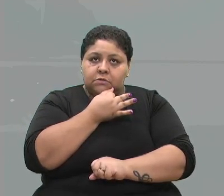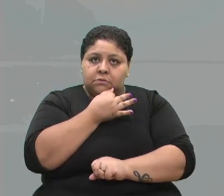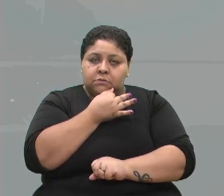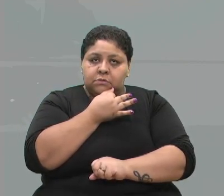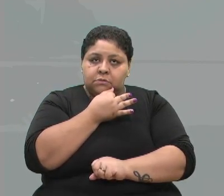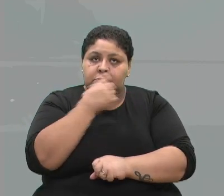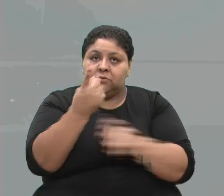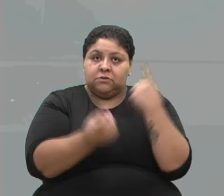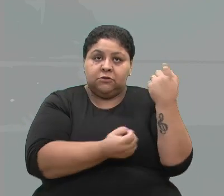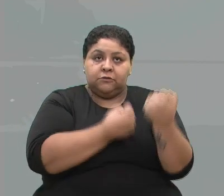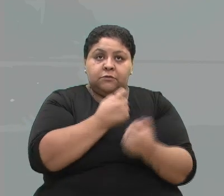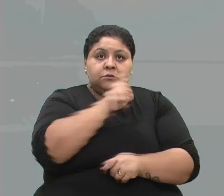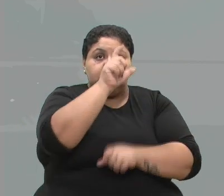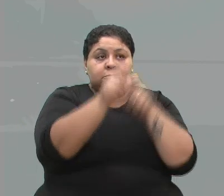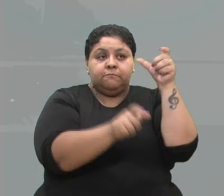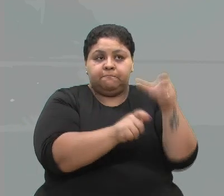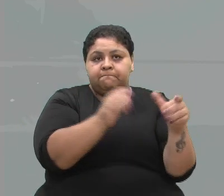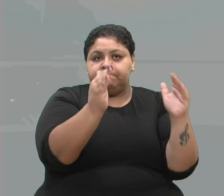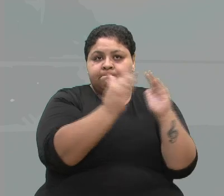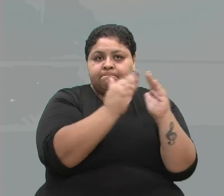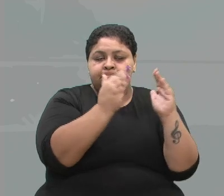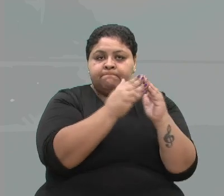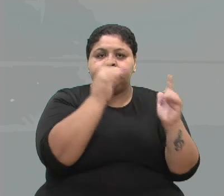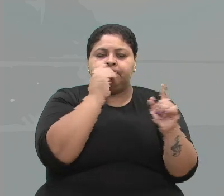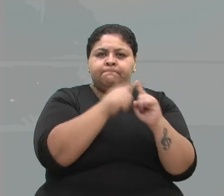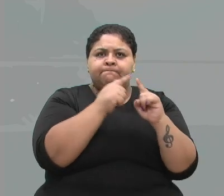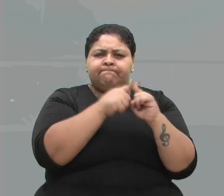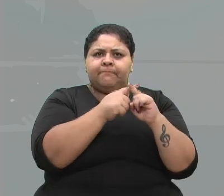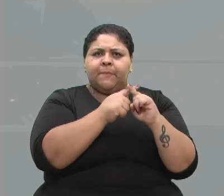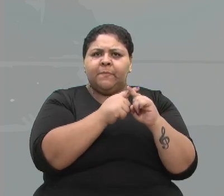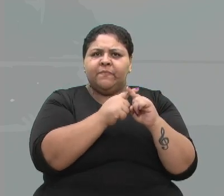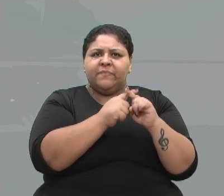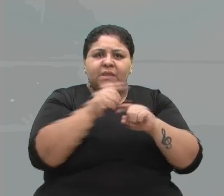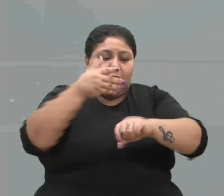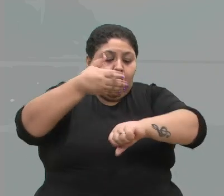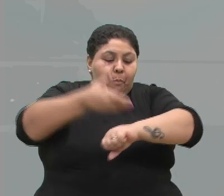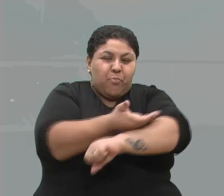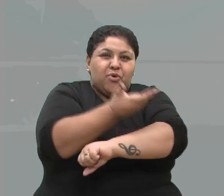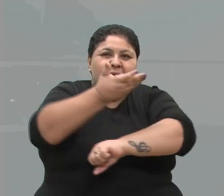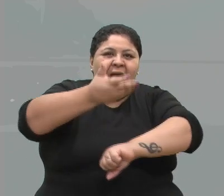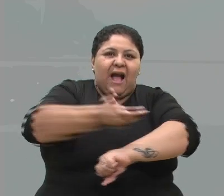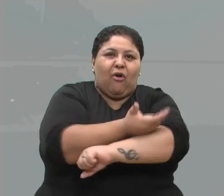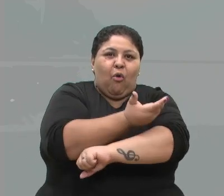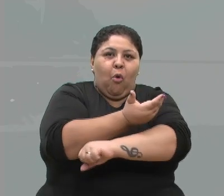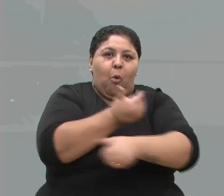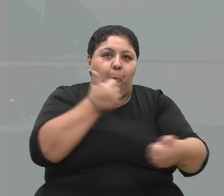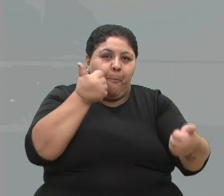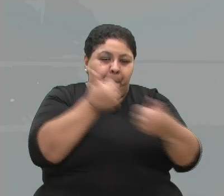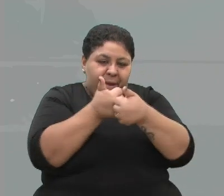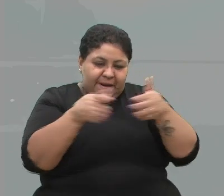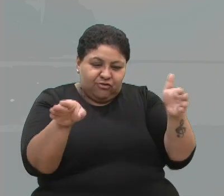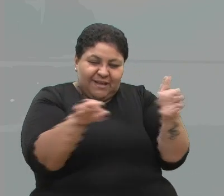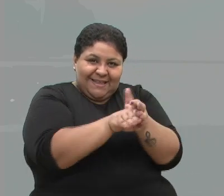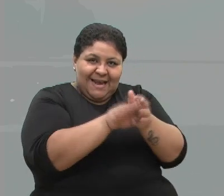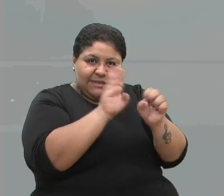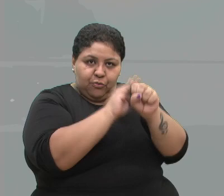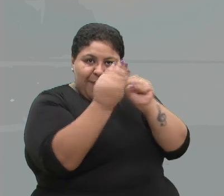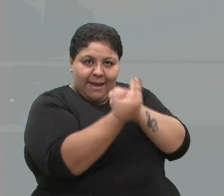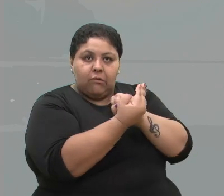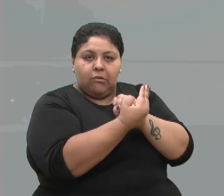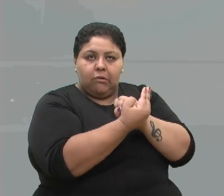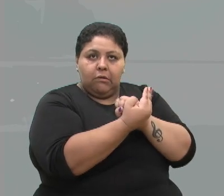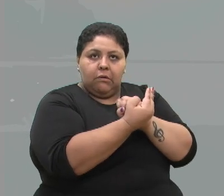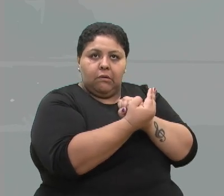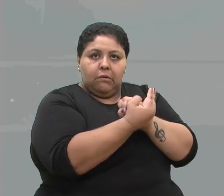por alguns moradores, porque havia muito buraco ali no acostamento da entrada da Forqueta e